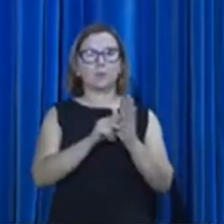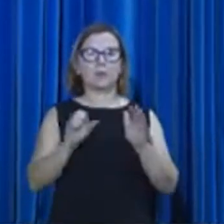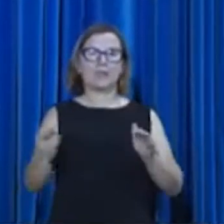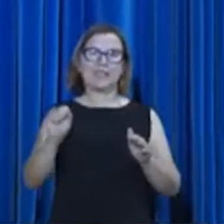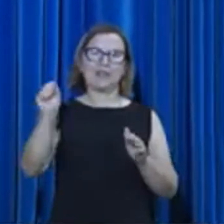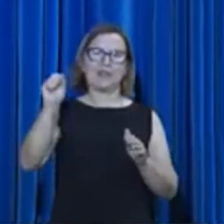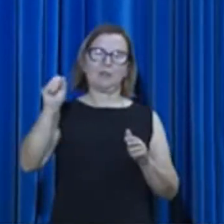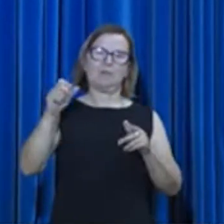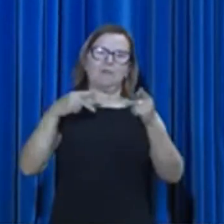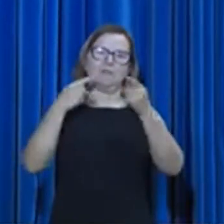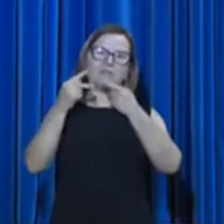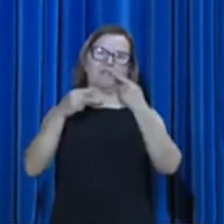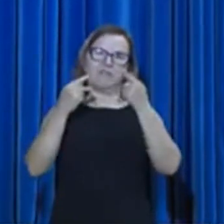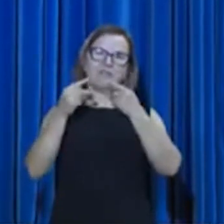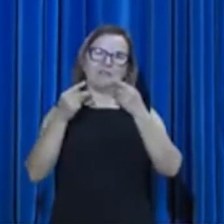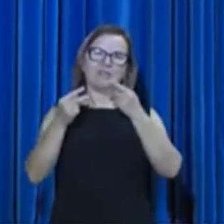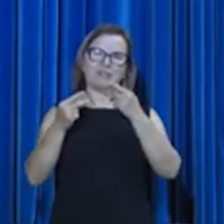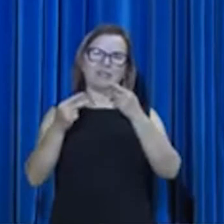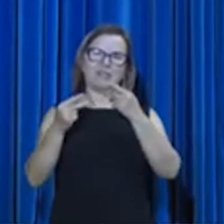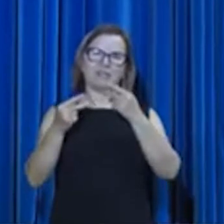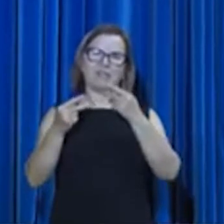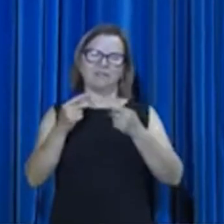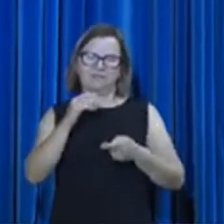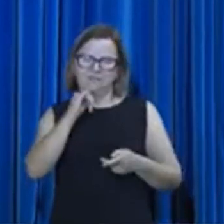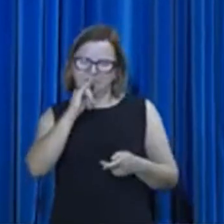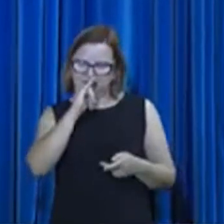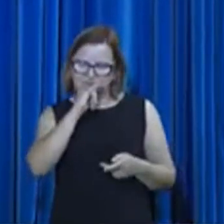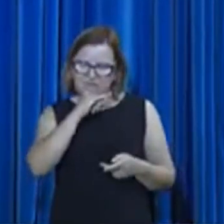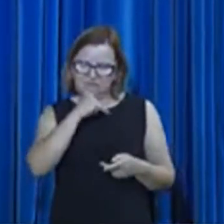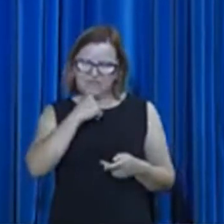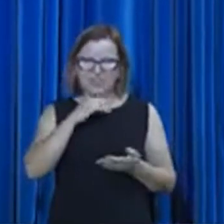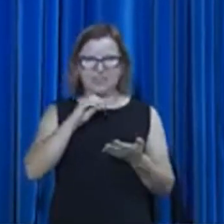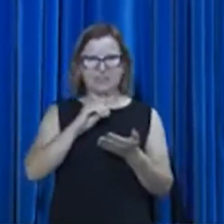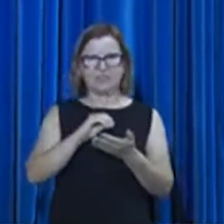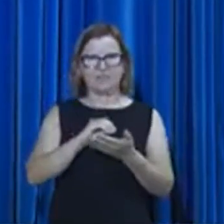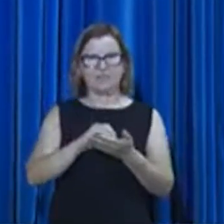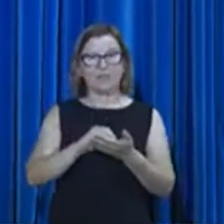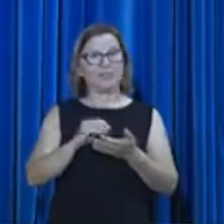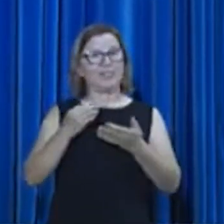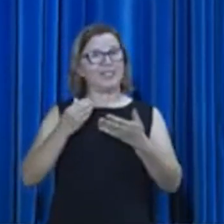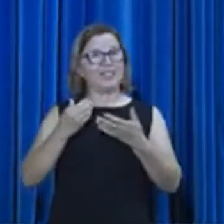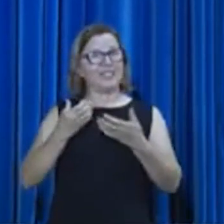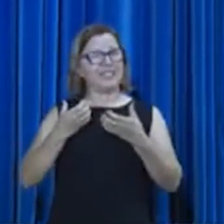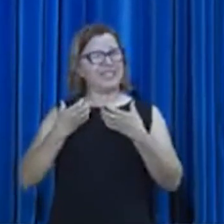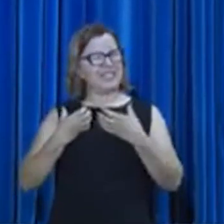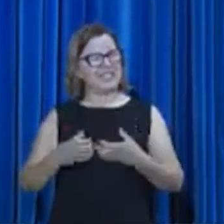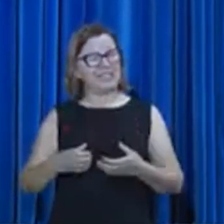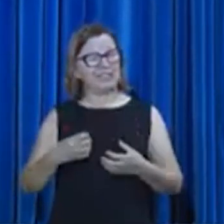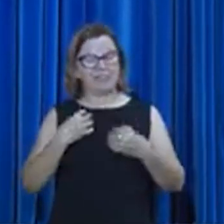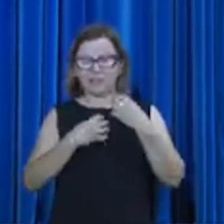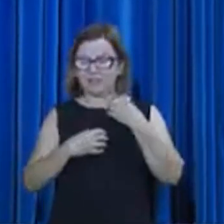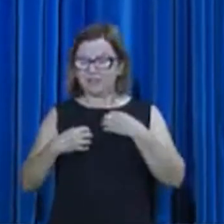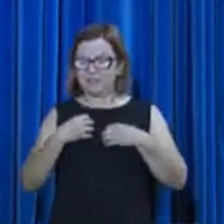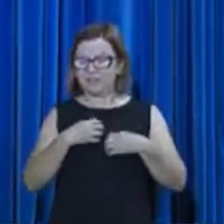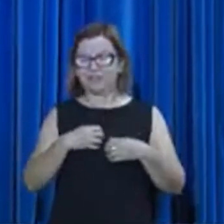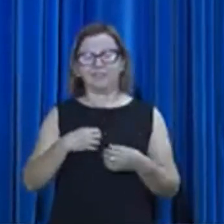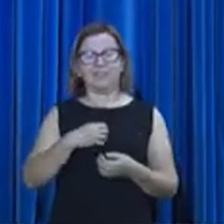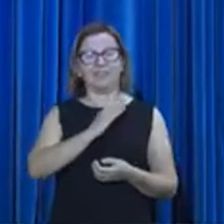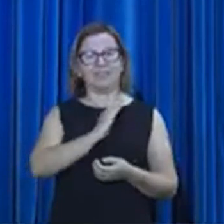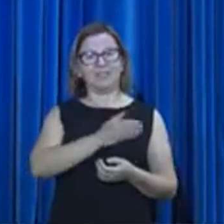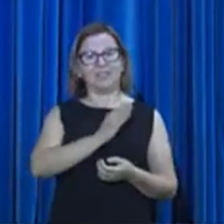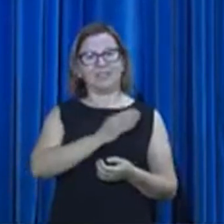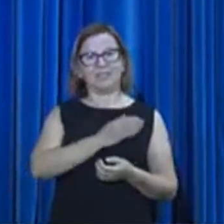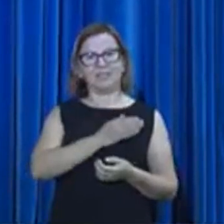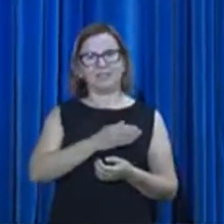disse, onde o desgosto, a falta de descanso, a ansiedade do coração,